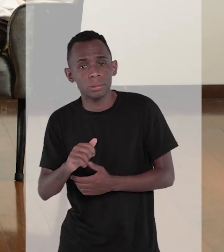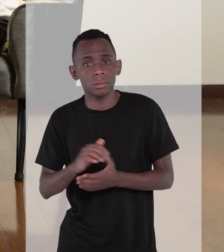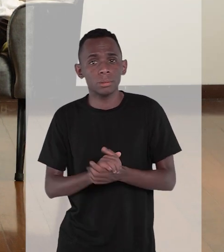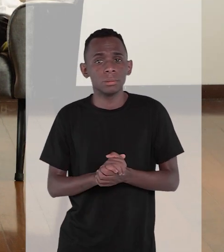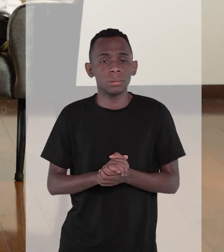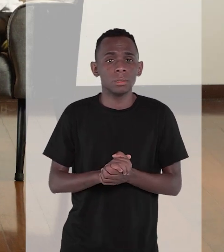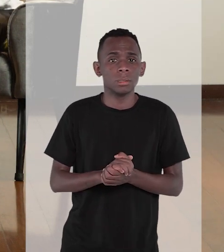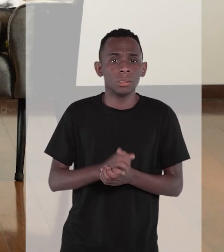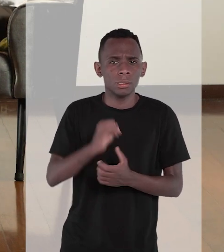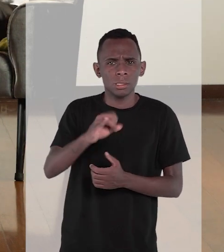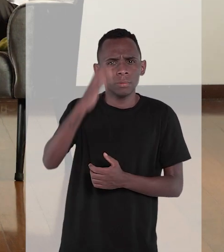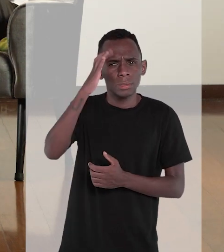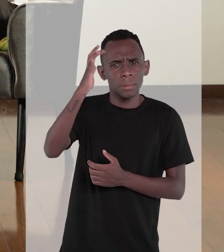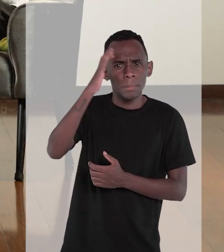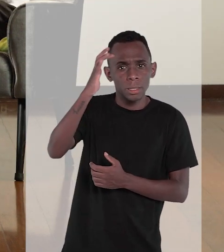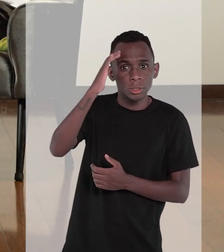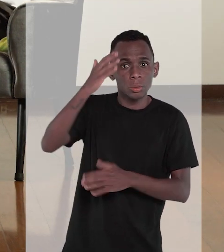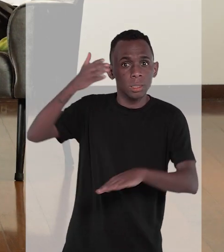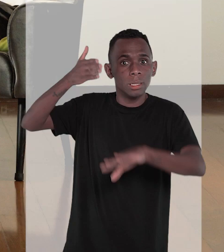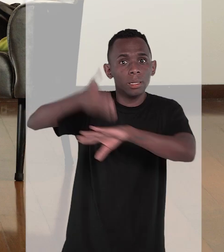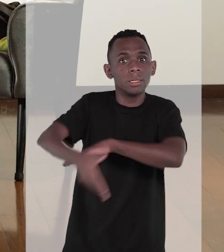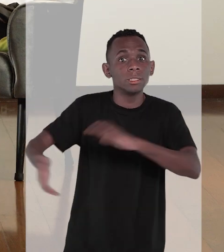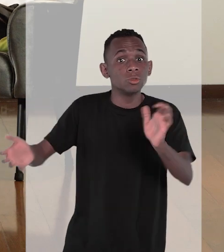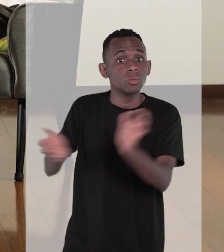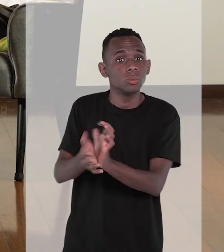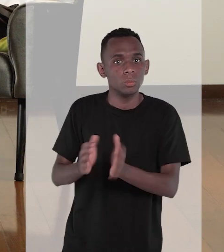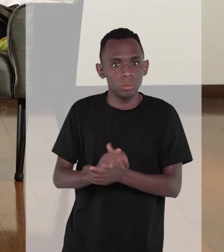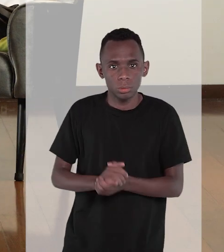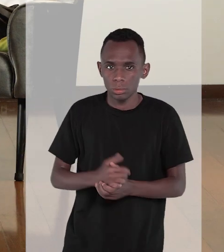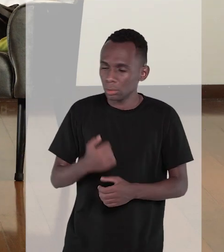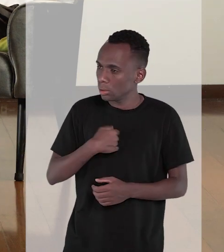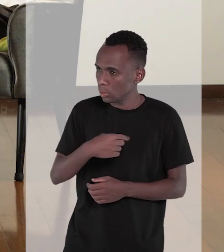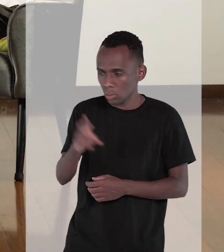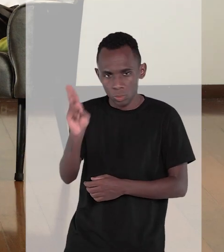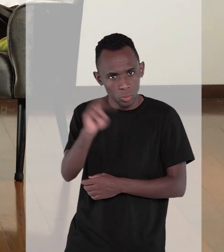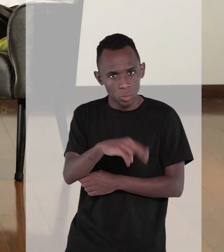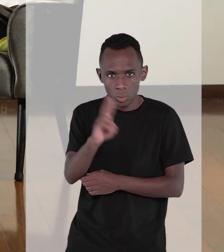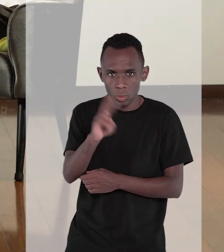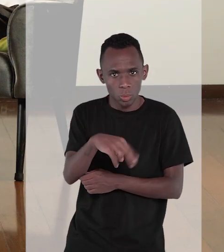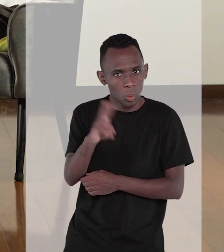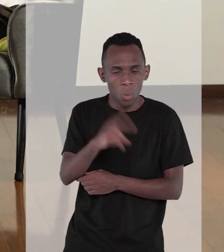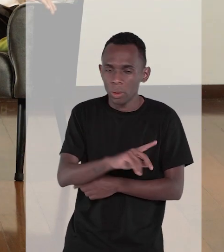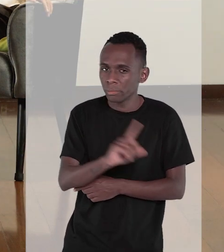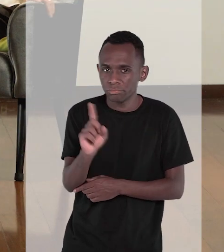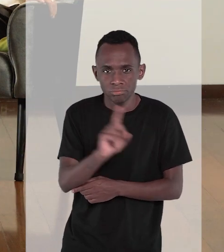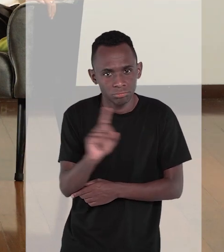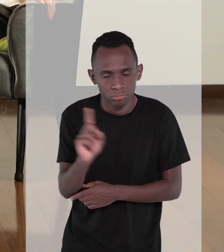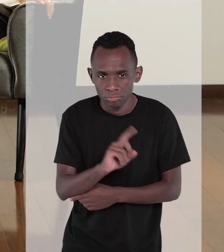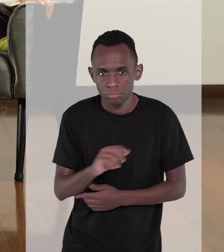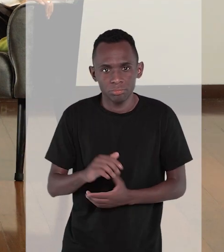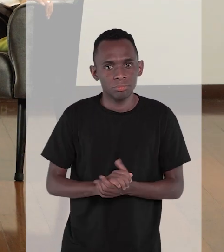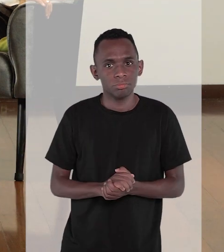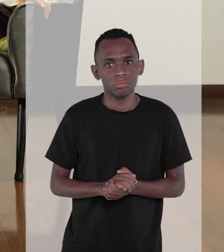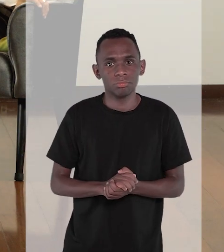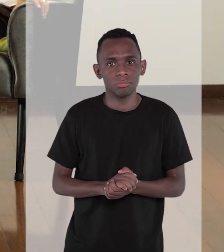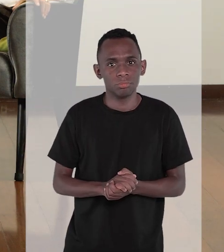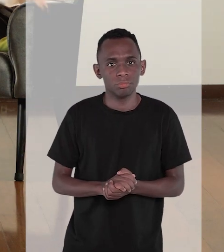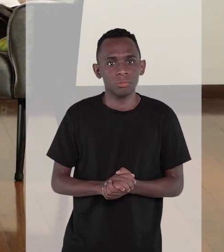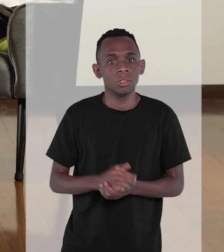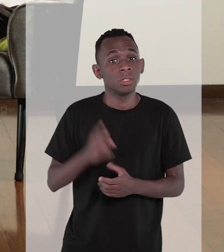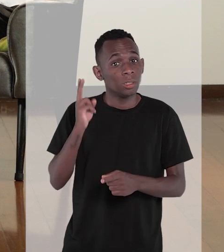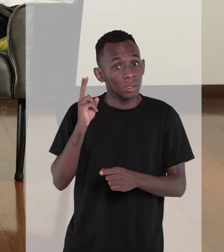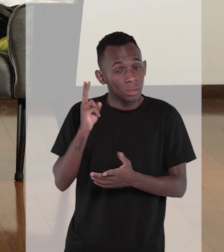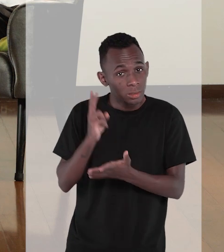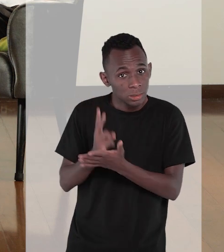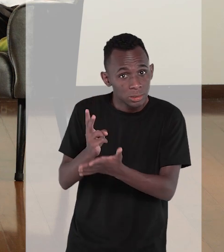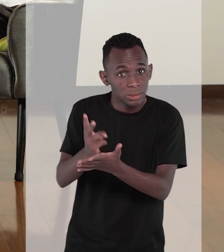Letras, Bob Dylan ganhou o Nobel. Se você se imaginou já entrando na academia? Não, cara, não. Eu vou